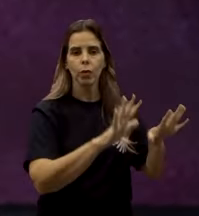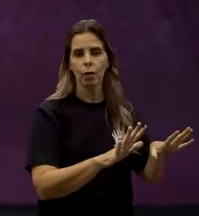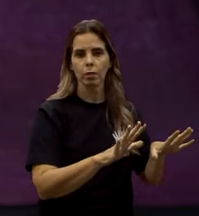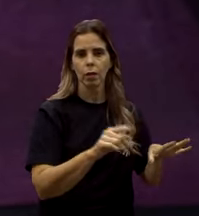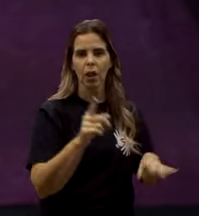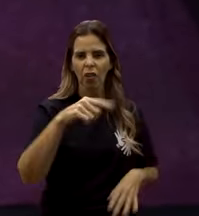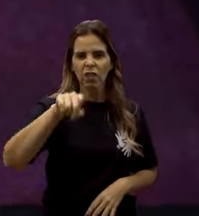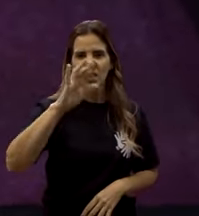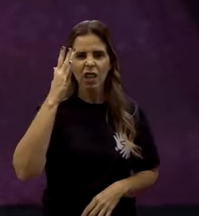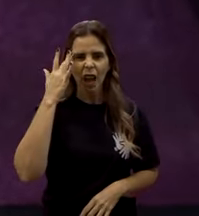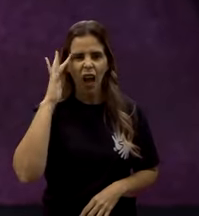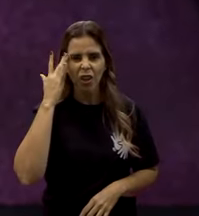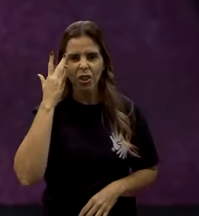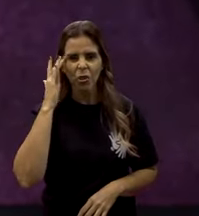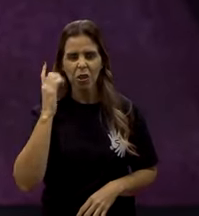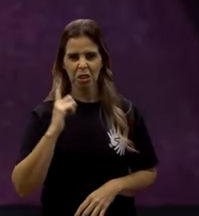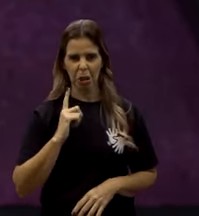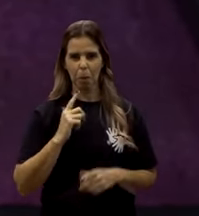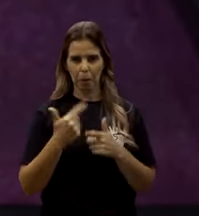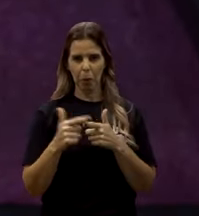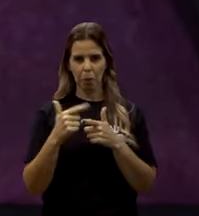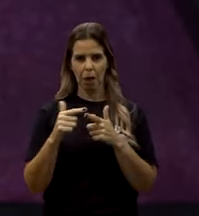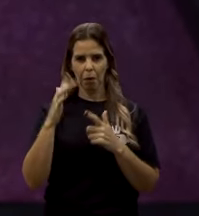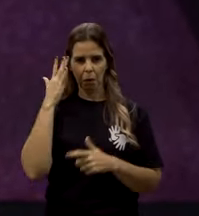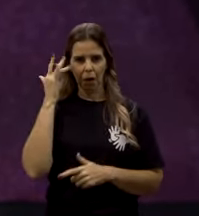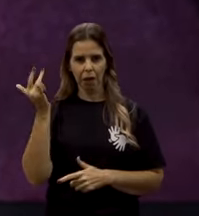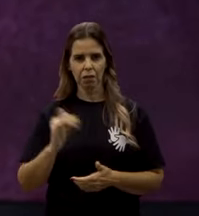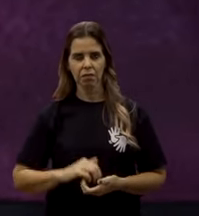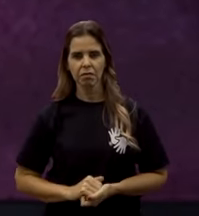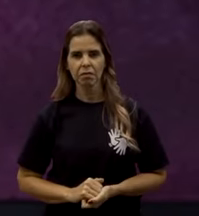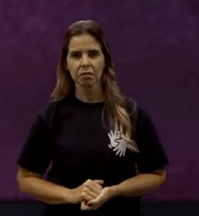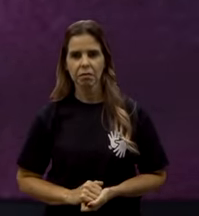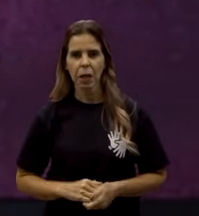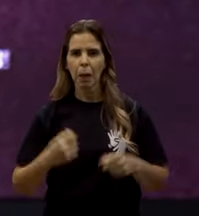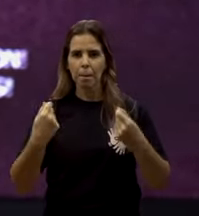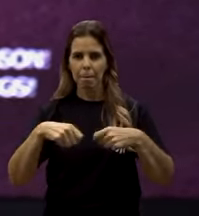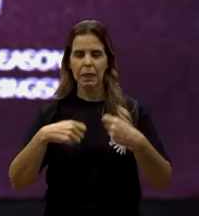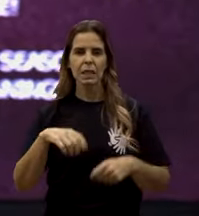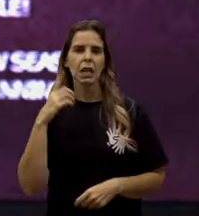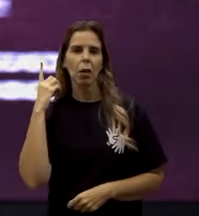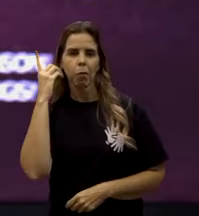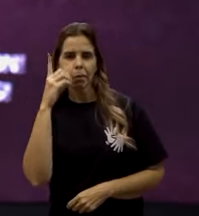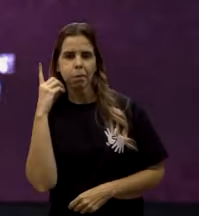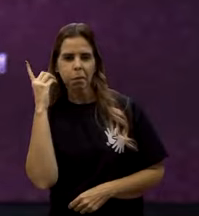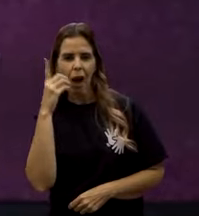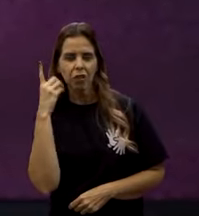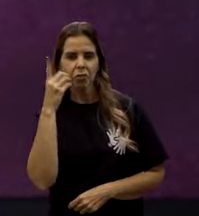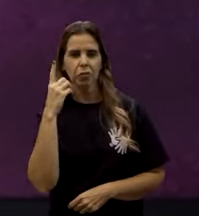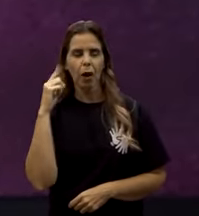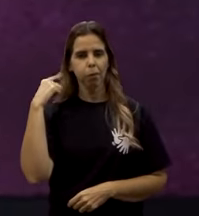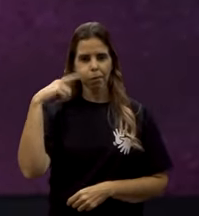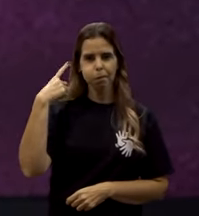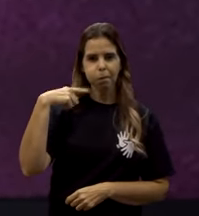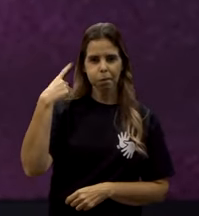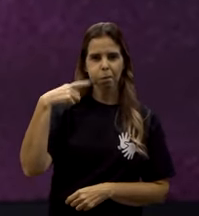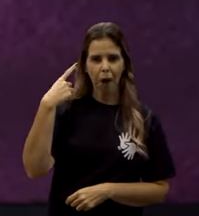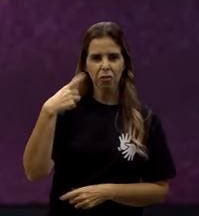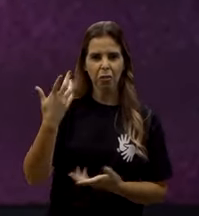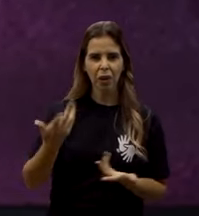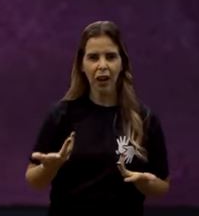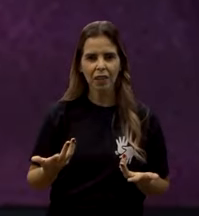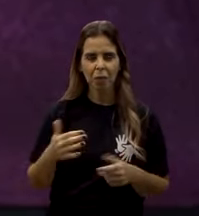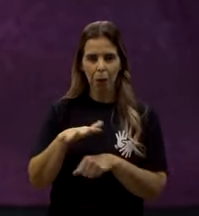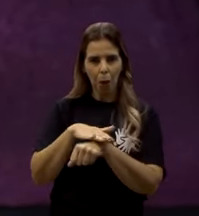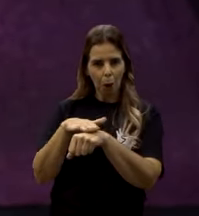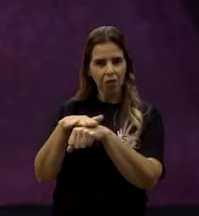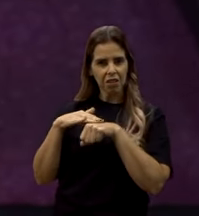enfrentar amanhã você acha que eu tenho treta para resolver amanhã você acha que tem advogado querendo conversar comigo você acha que tem gente que já me traiu Você acha que